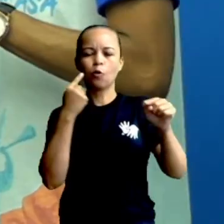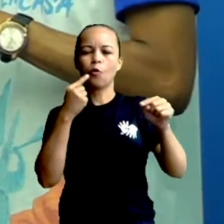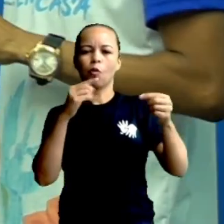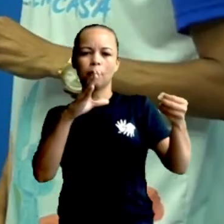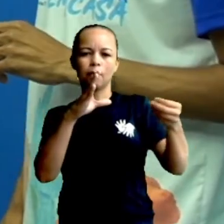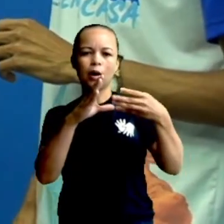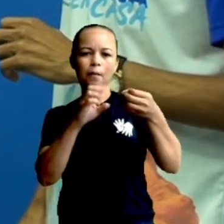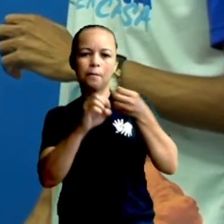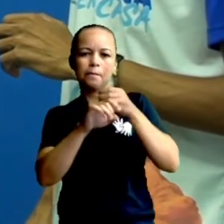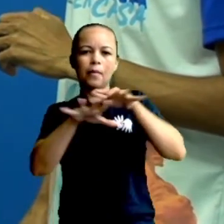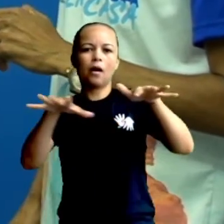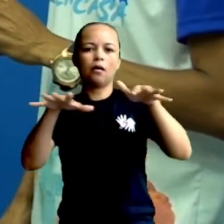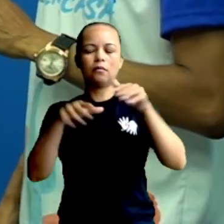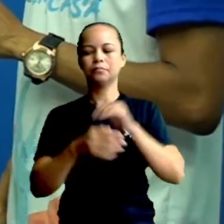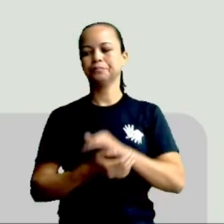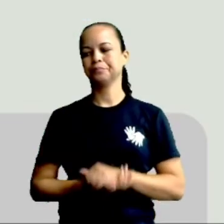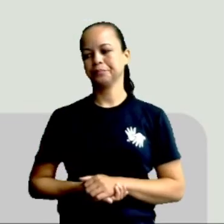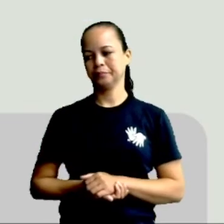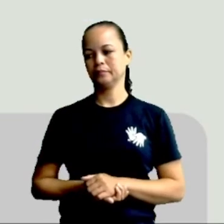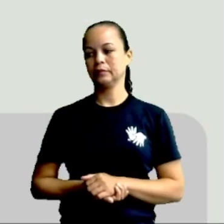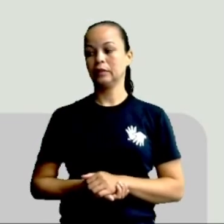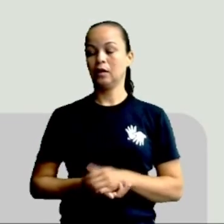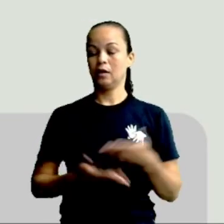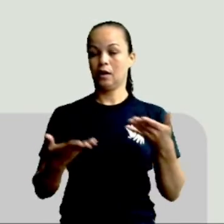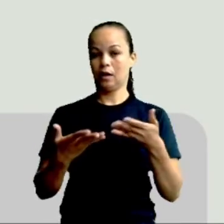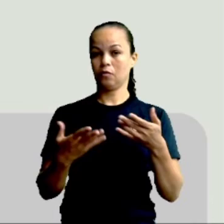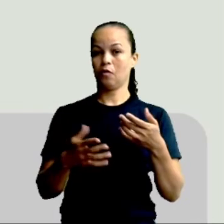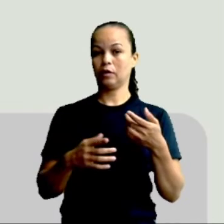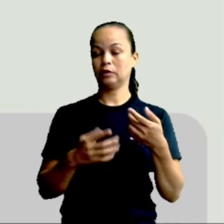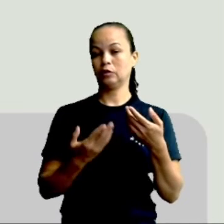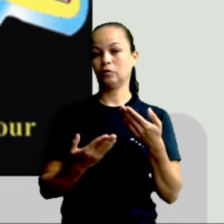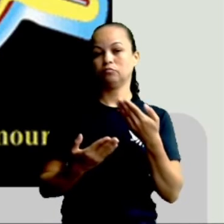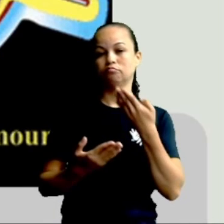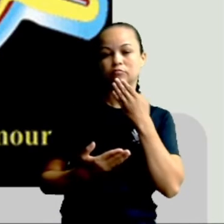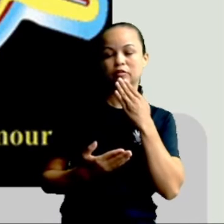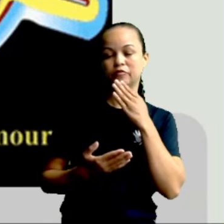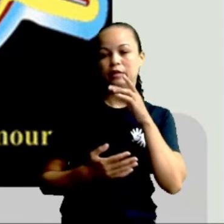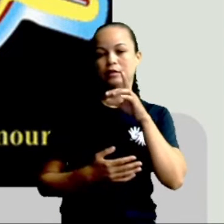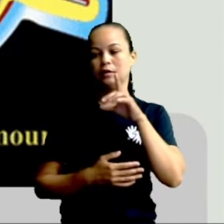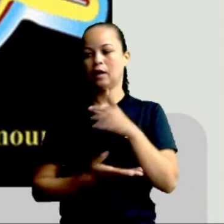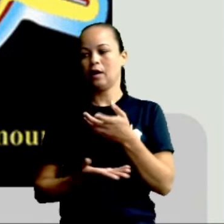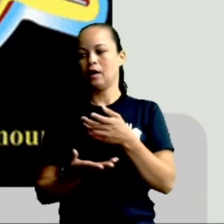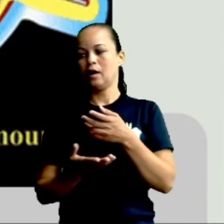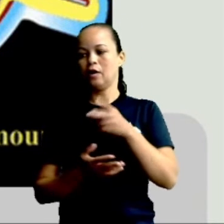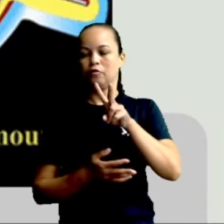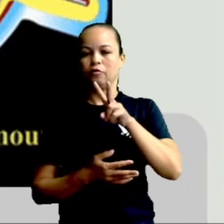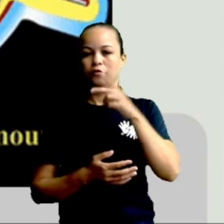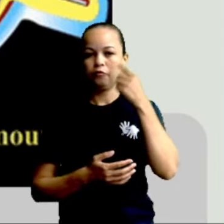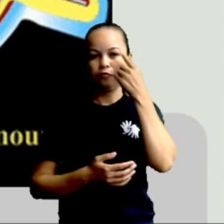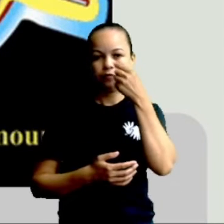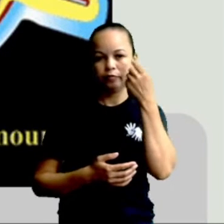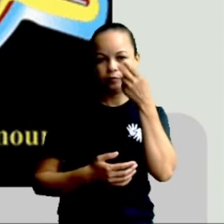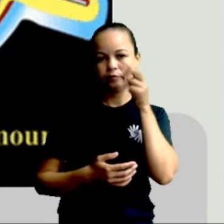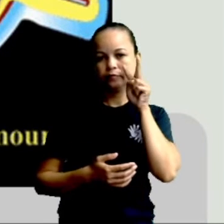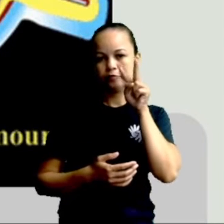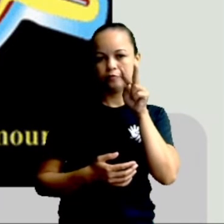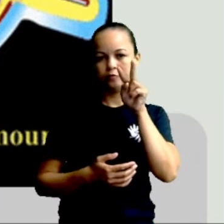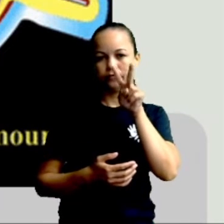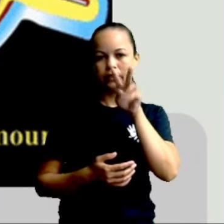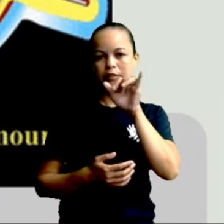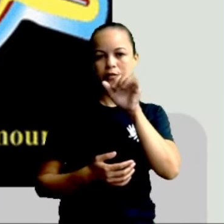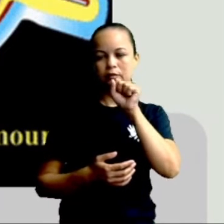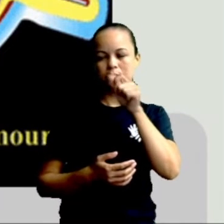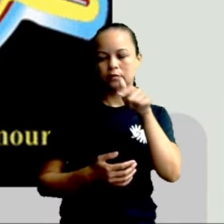Vamos ver aqui alguns defeitos, tá? Da visão, que é bem interessante para vocês. Ó, aqui é um olho normal,